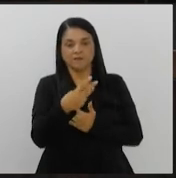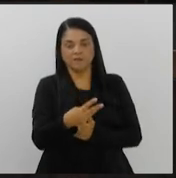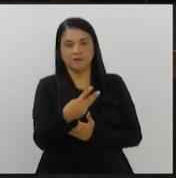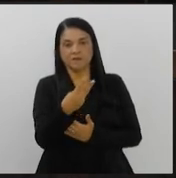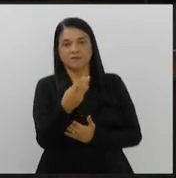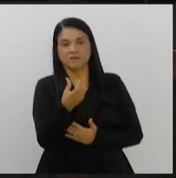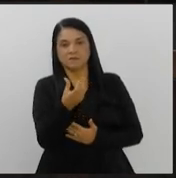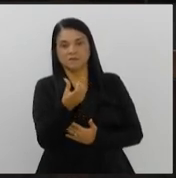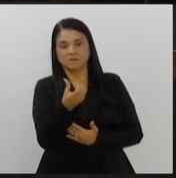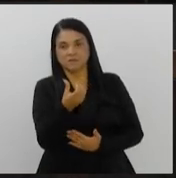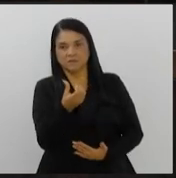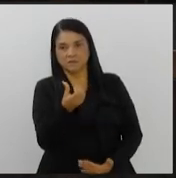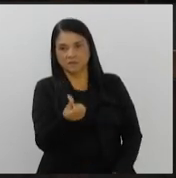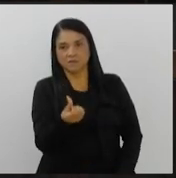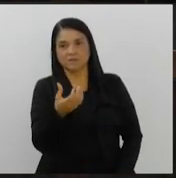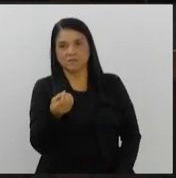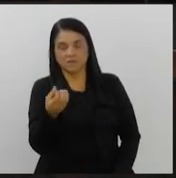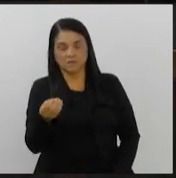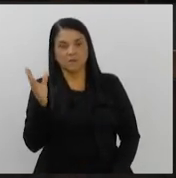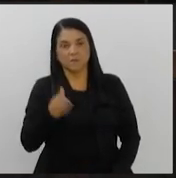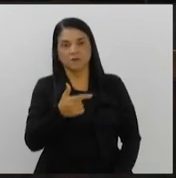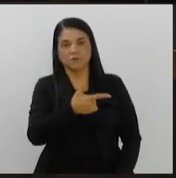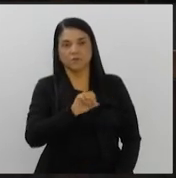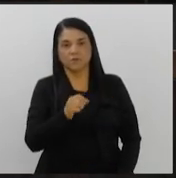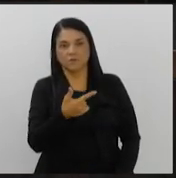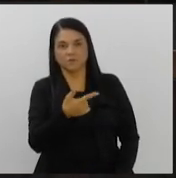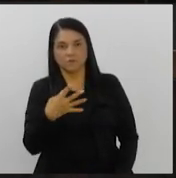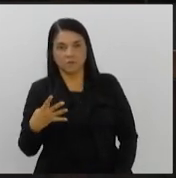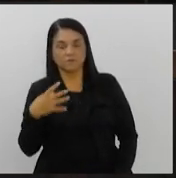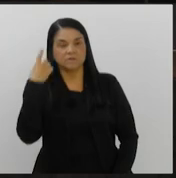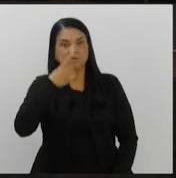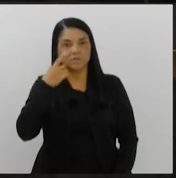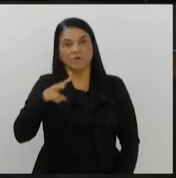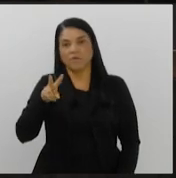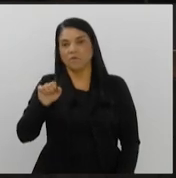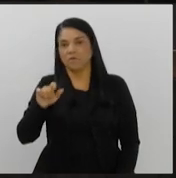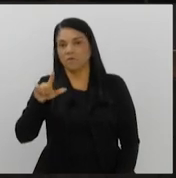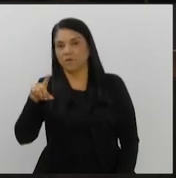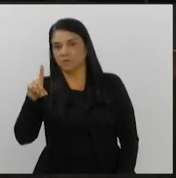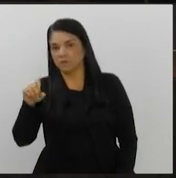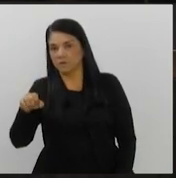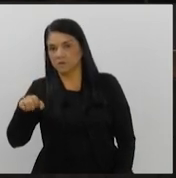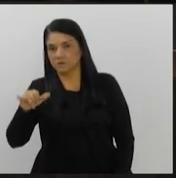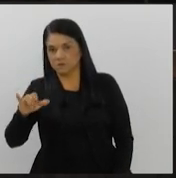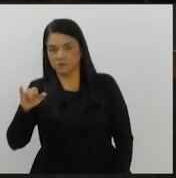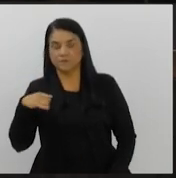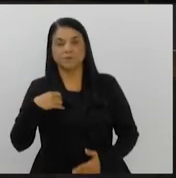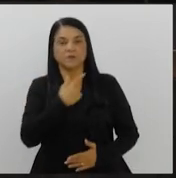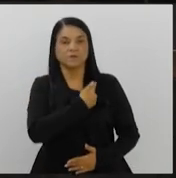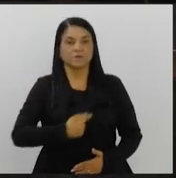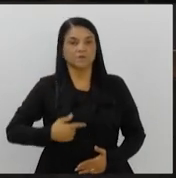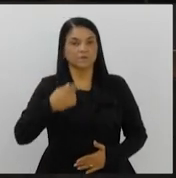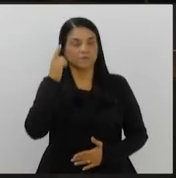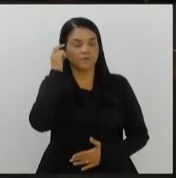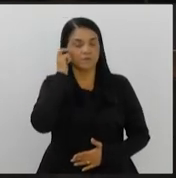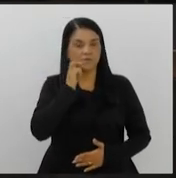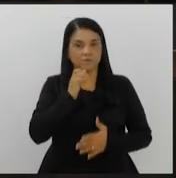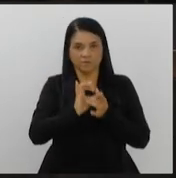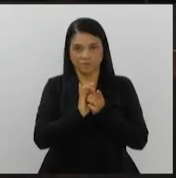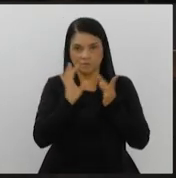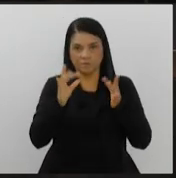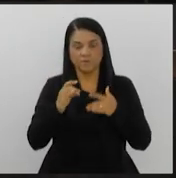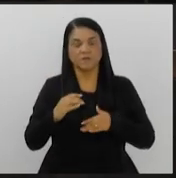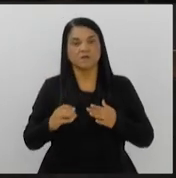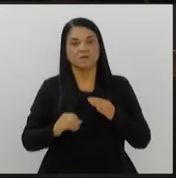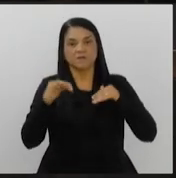3360 de 2024, de autoria do deputado Valdeci da Saúde, que autoriza o governador do Estado a criar o programa de